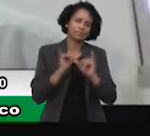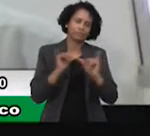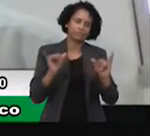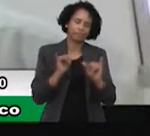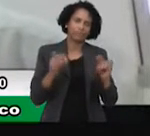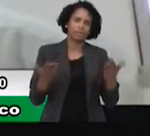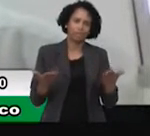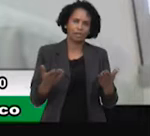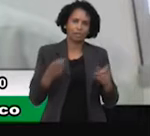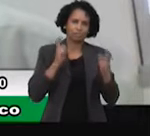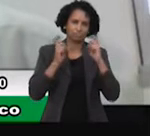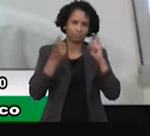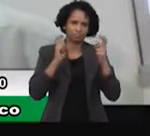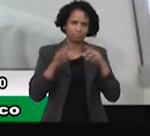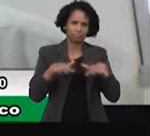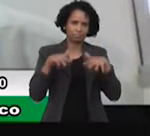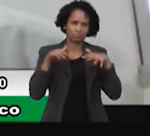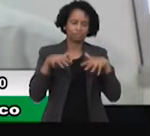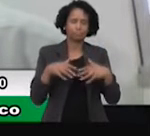sessão,